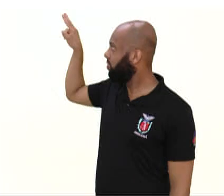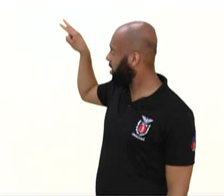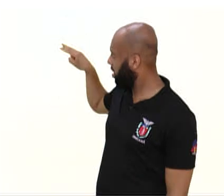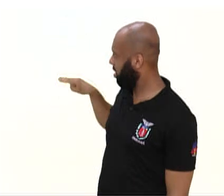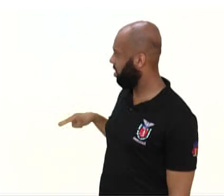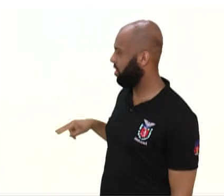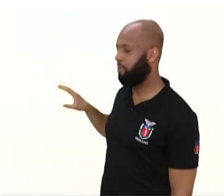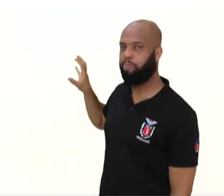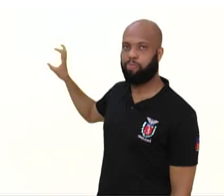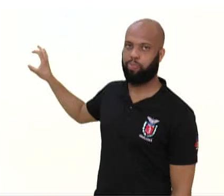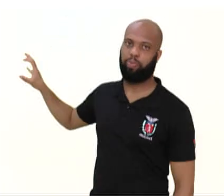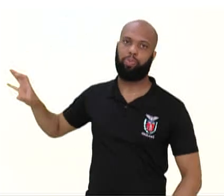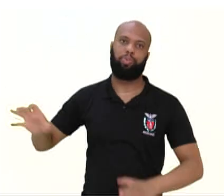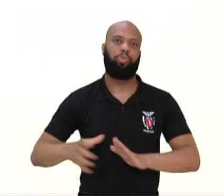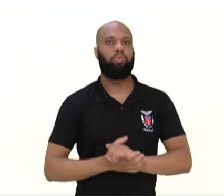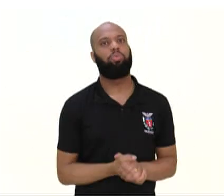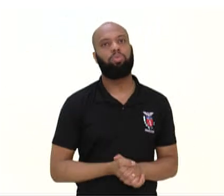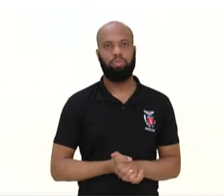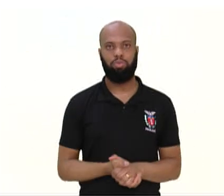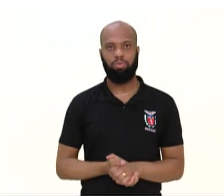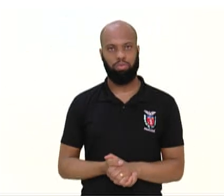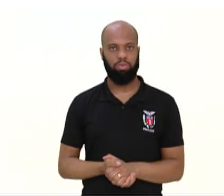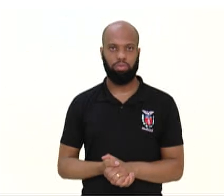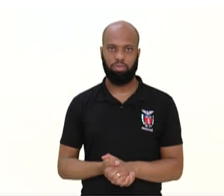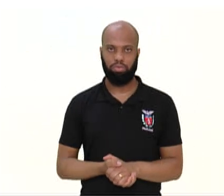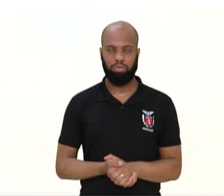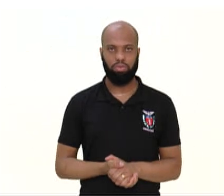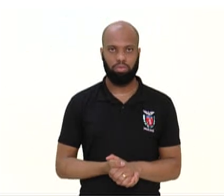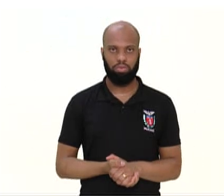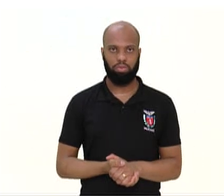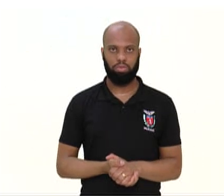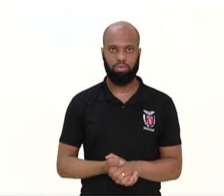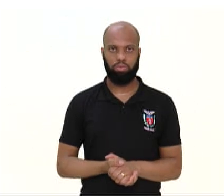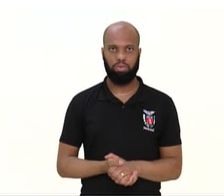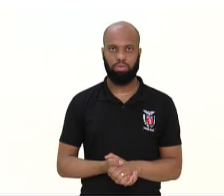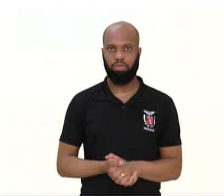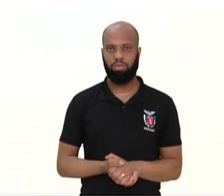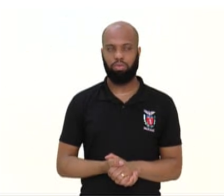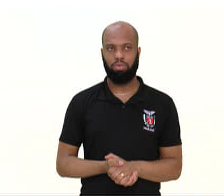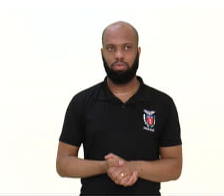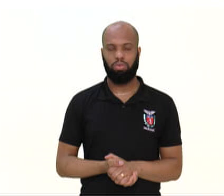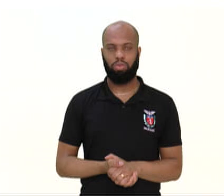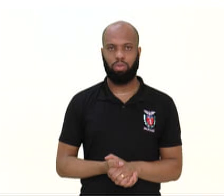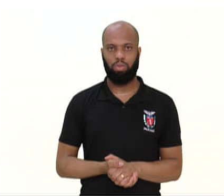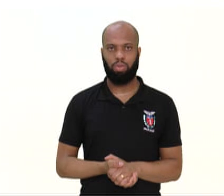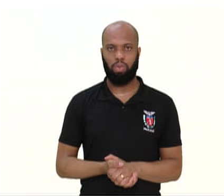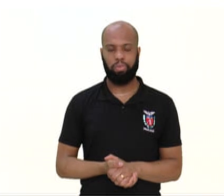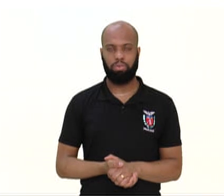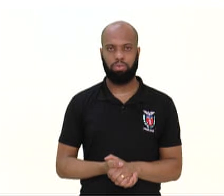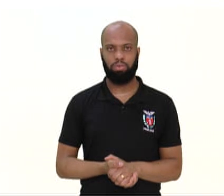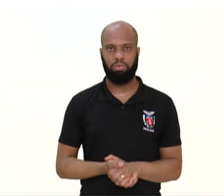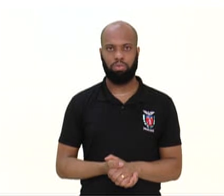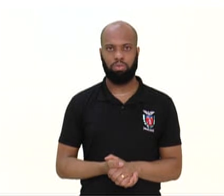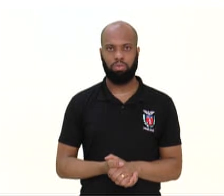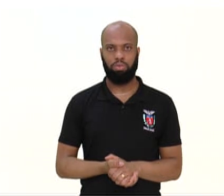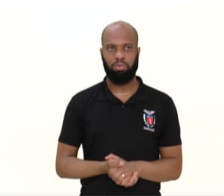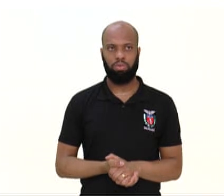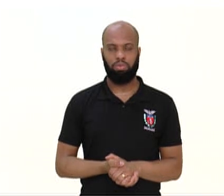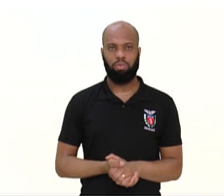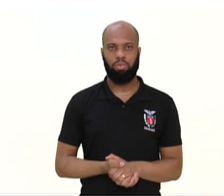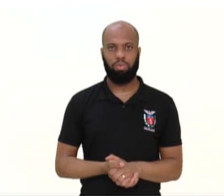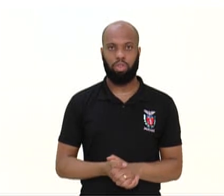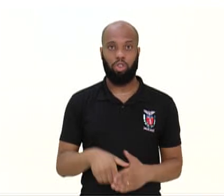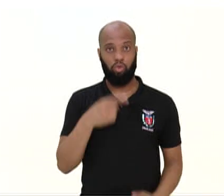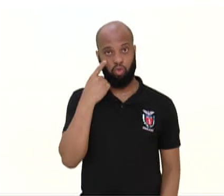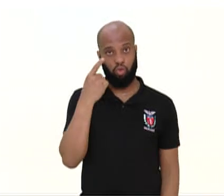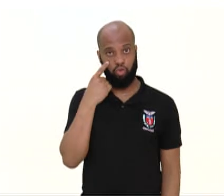voador, pulley, remada, rosca direta, tríceps polia, elevação lateral, agachamento, flexora, leg